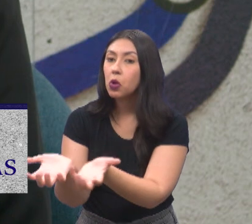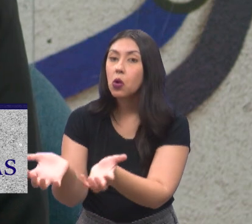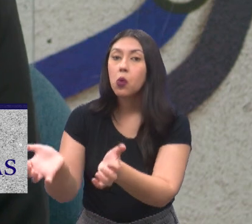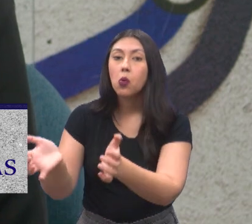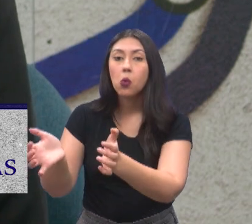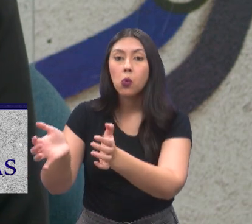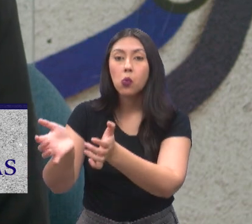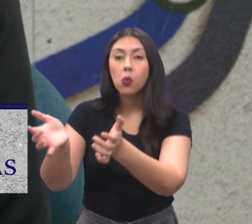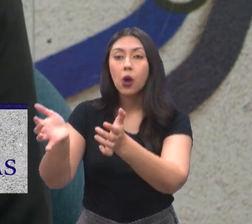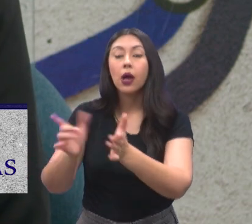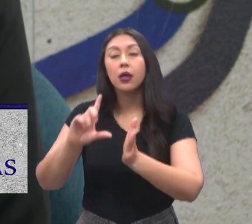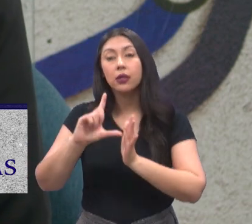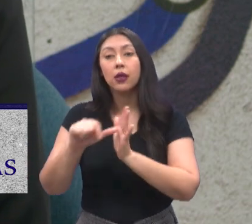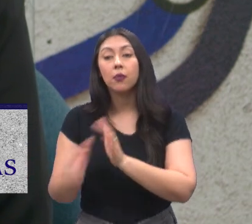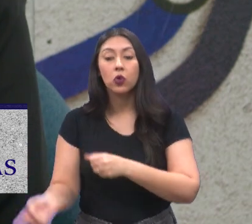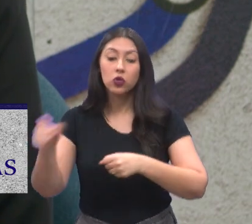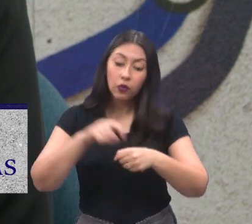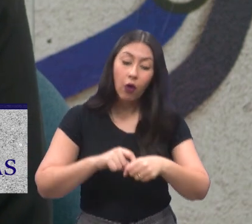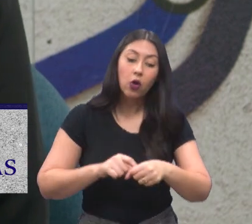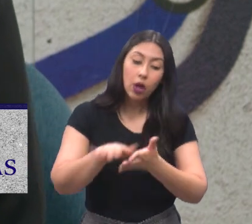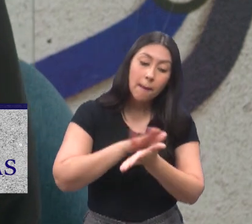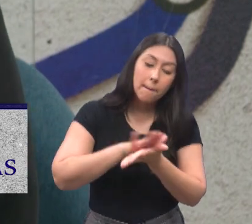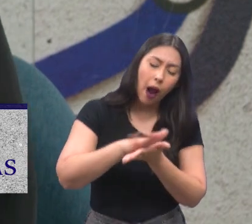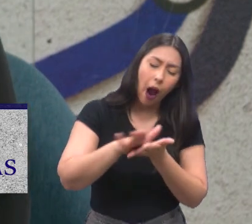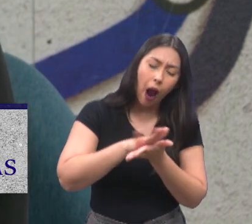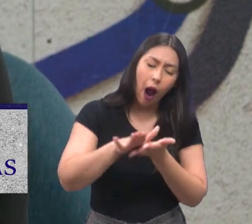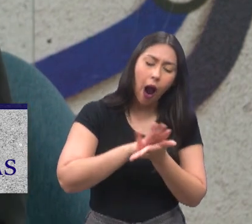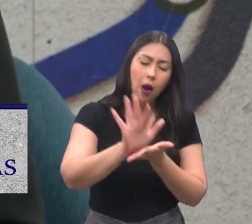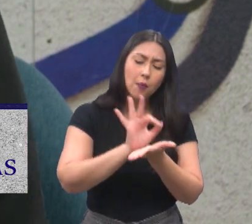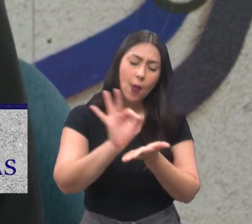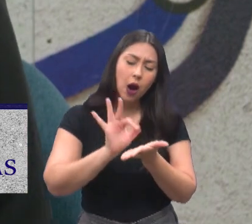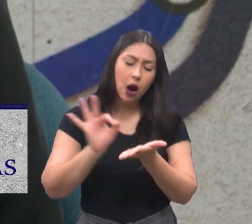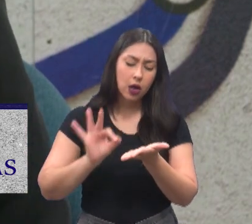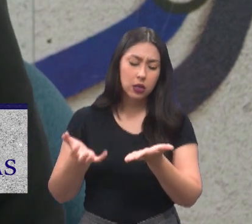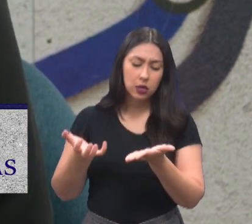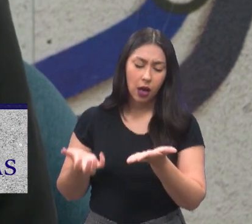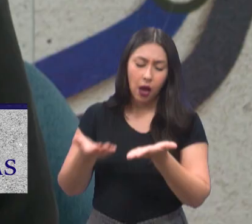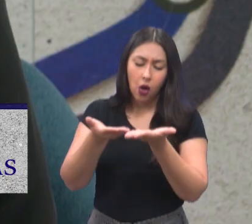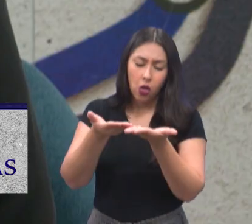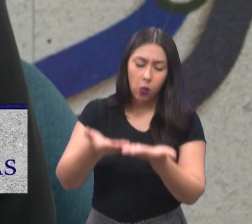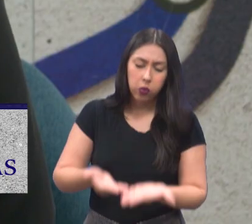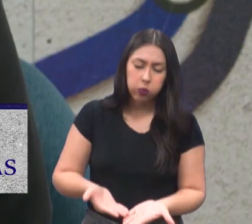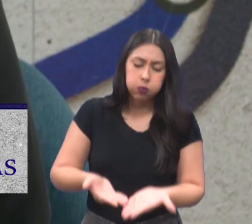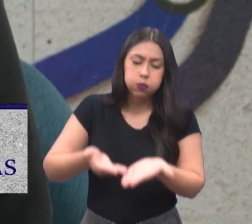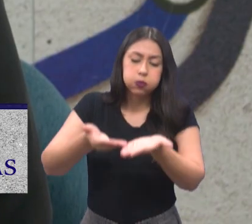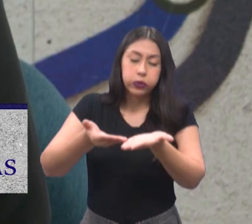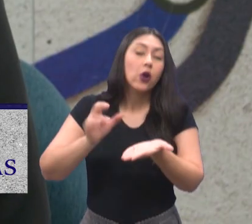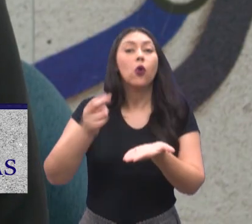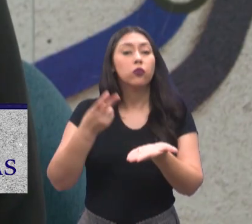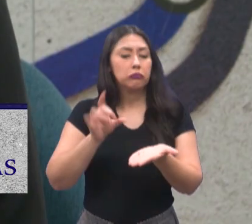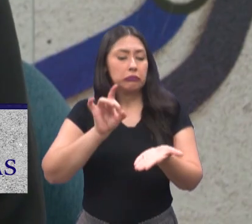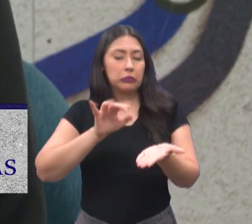de acabamento. Você volta para a bancada e aí você escolhe se você quer dar um banho ou deixar ali o metal como ele está. Né? Mas